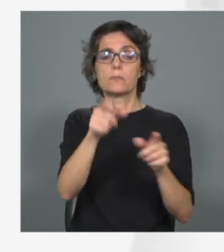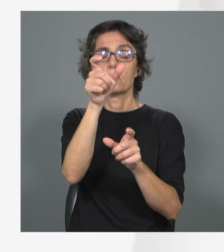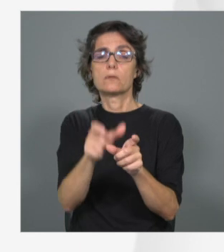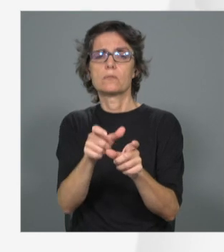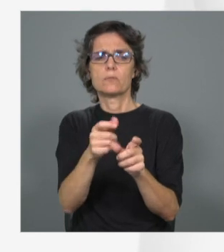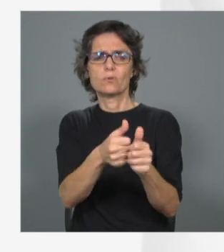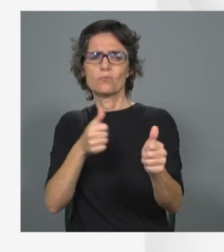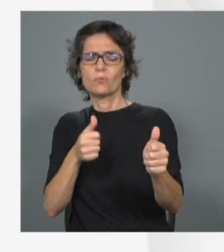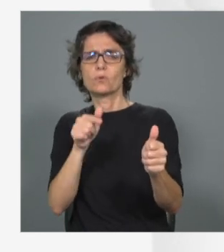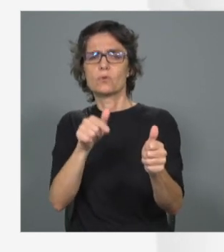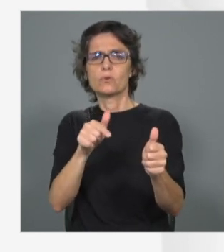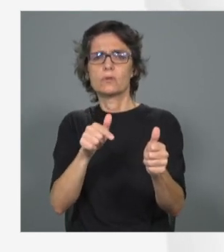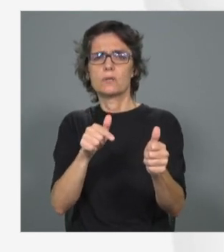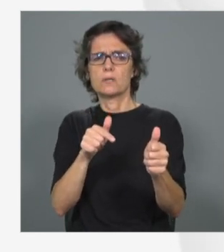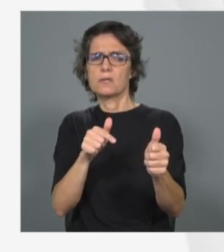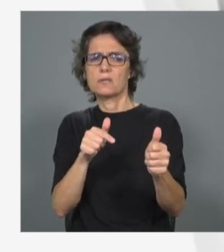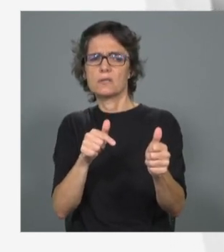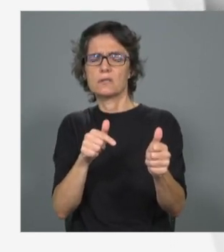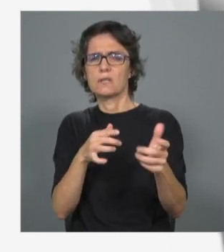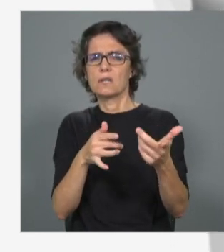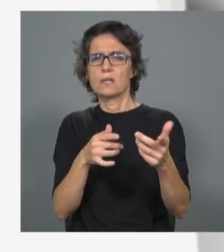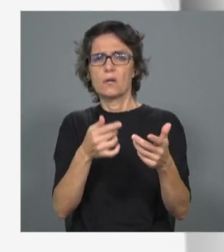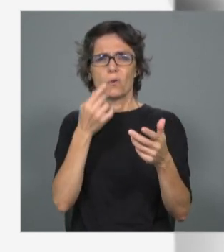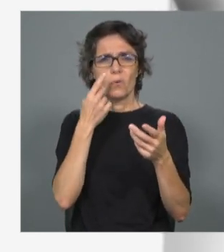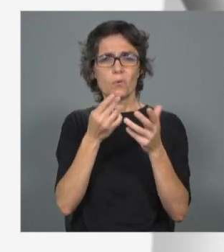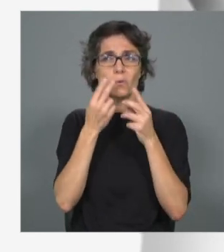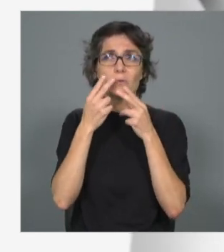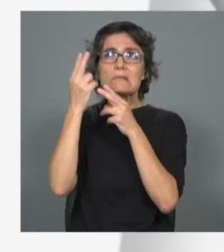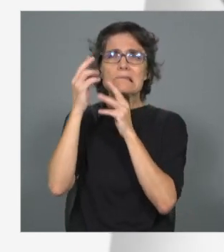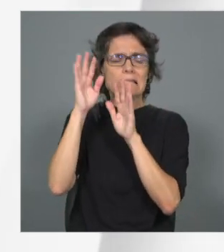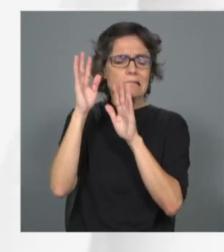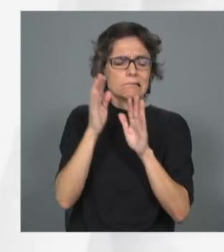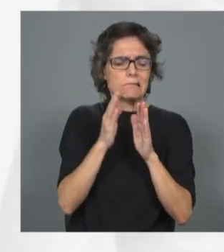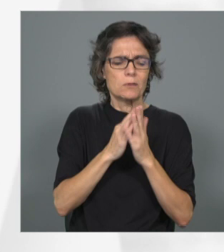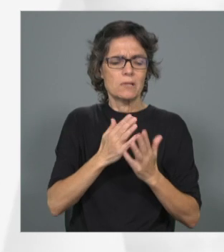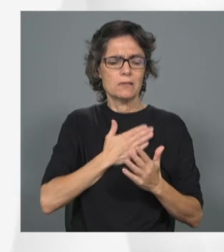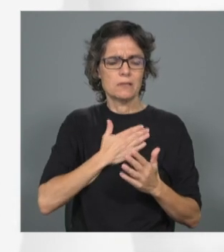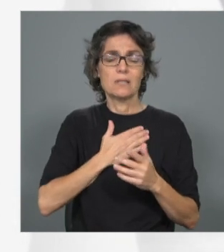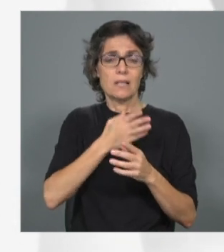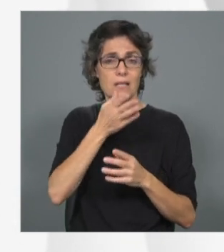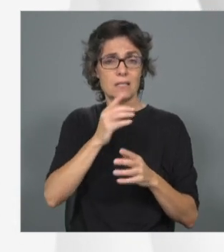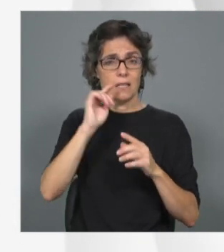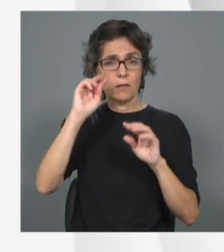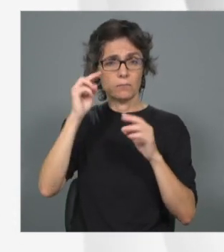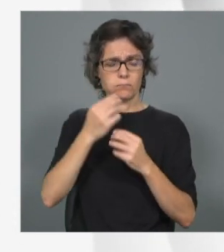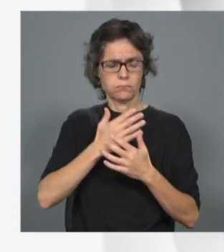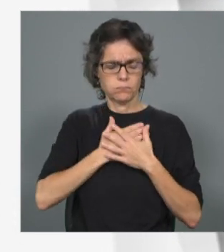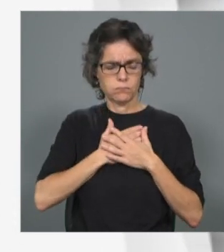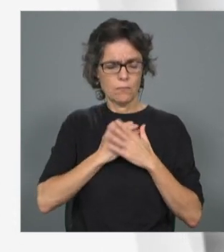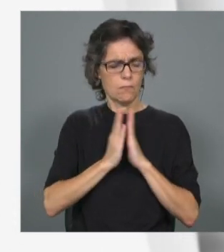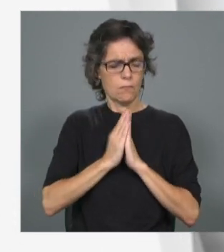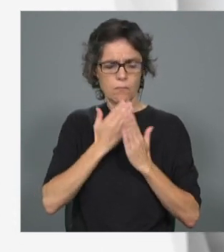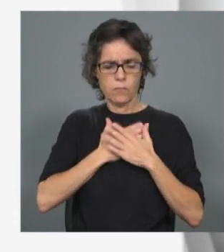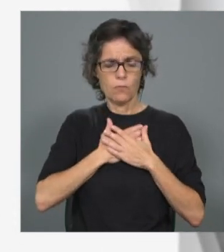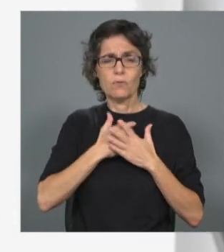à distância e nem sequer se atrevia a erguer os olhos ao céu, mas batia no peito e dizia: Meu Deus,